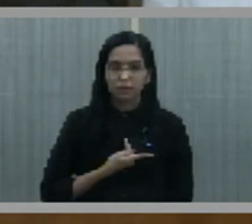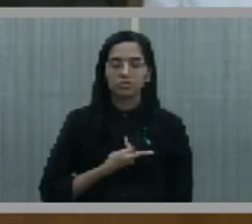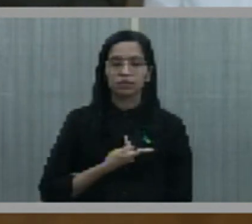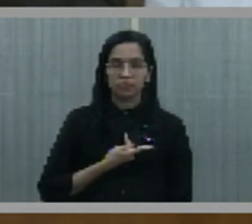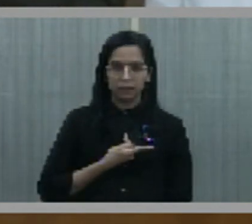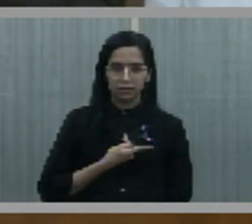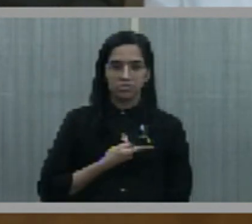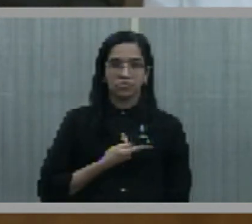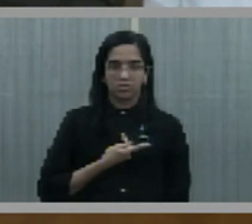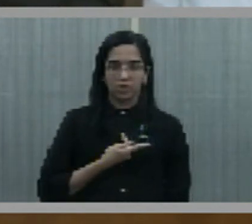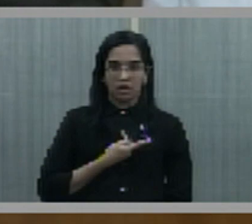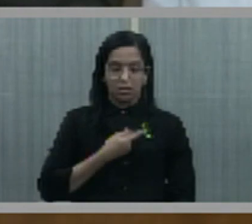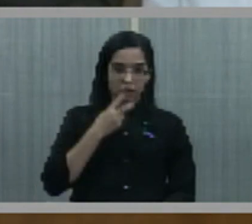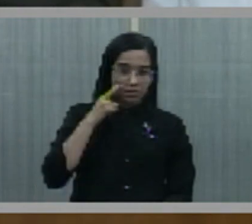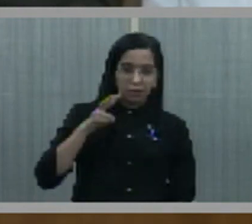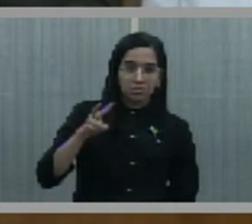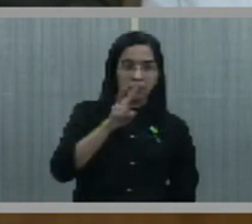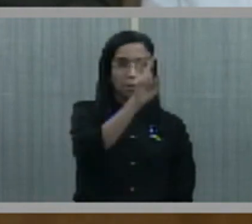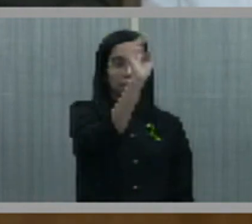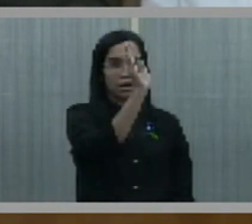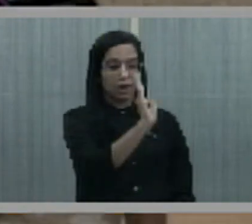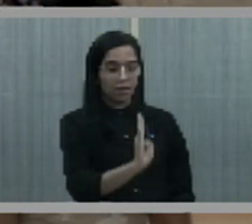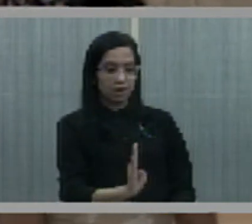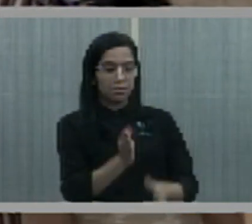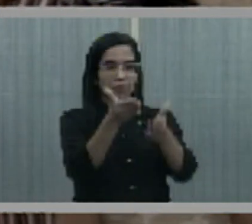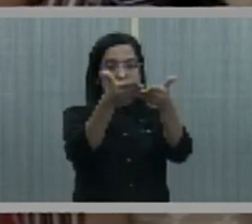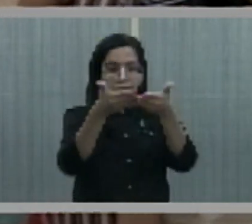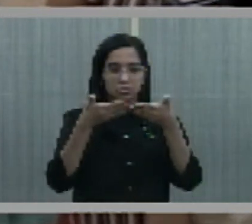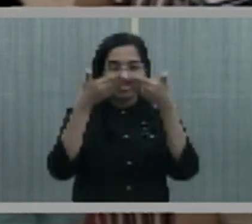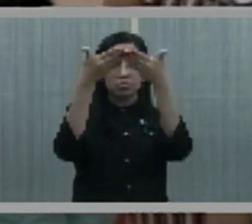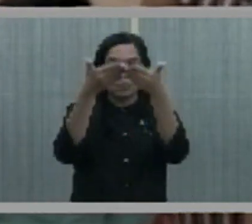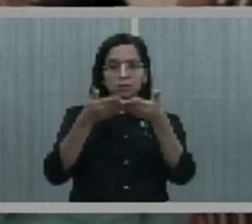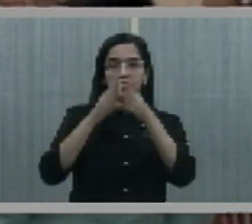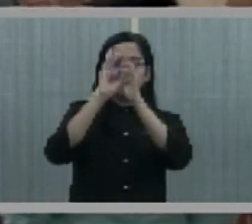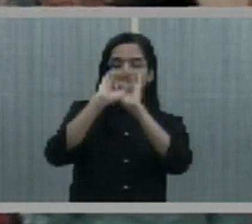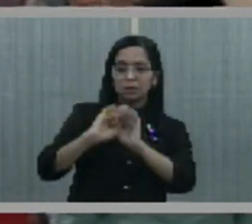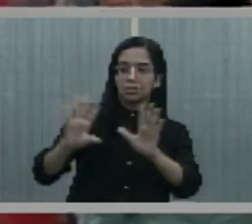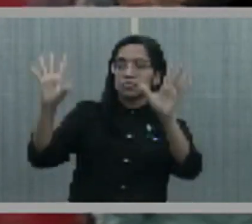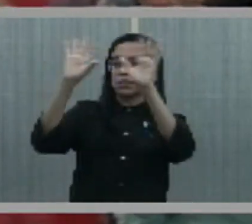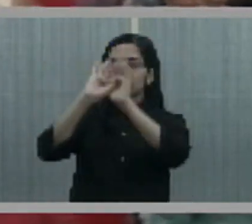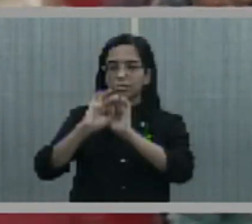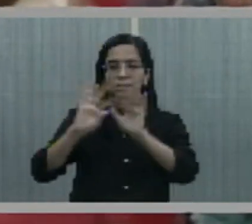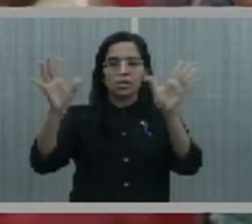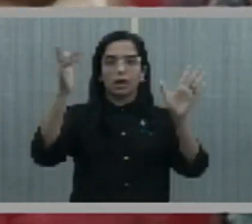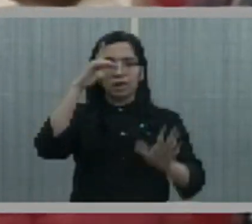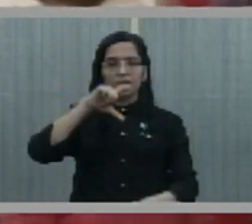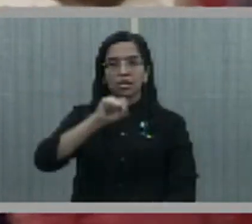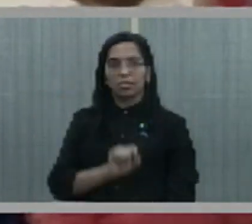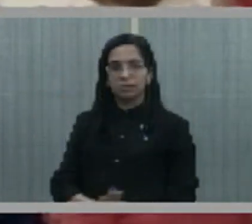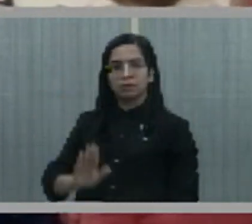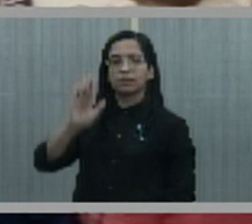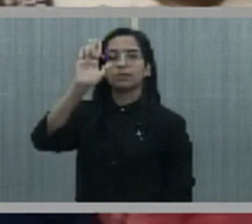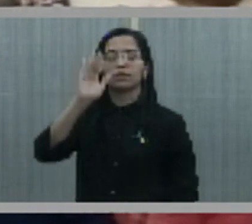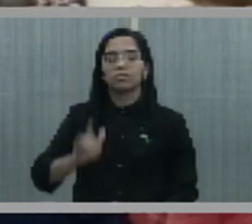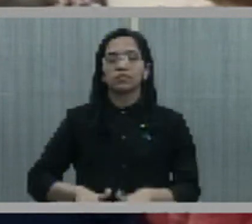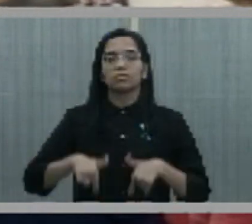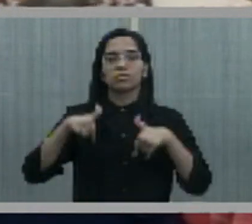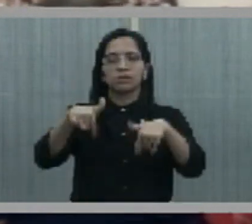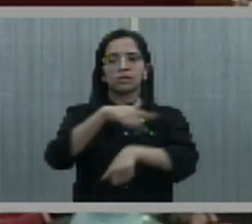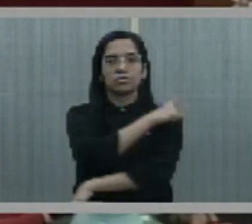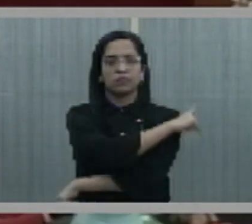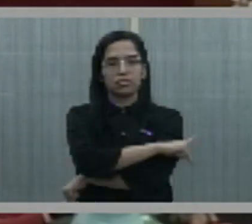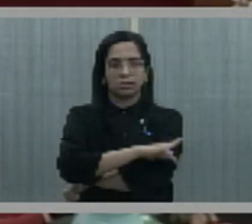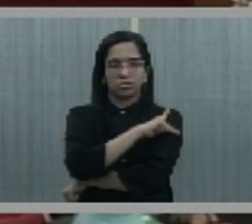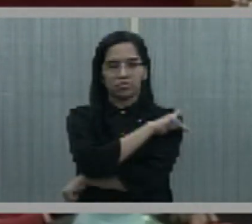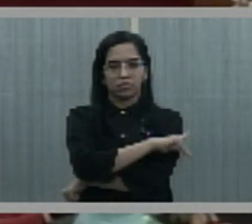ti, vendo a pátria pedir liberdade. O primeiro que